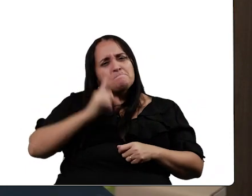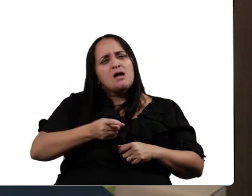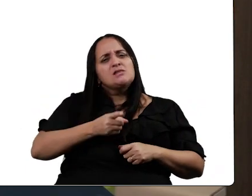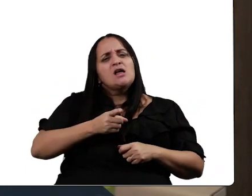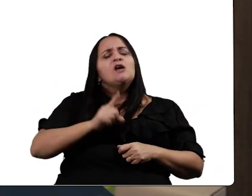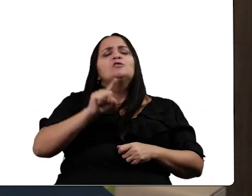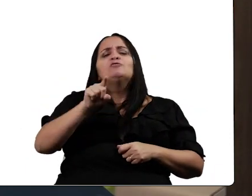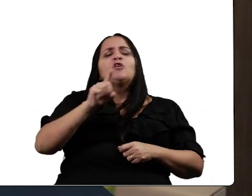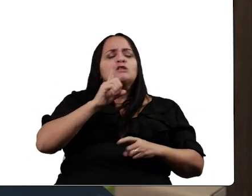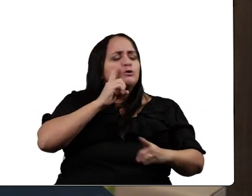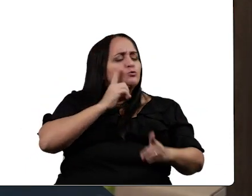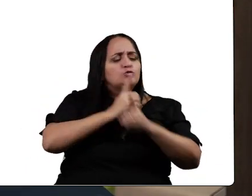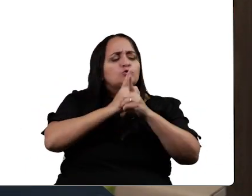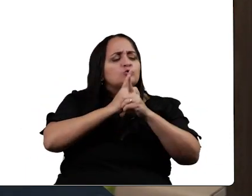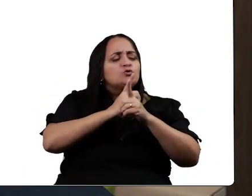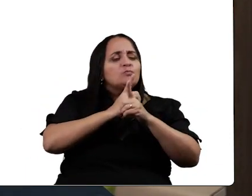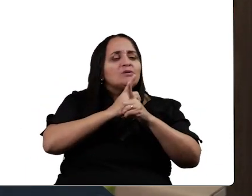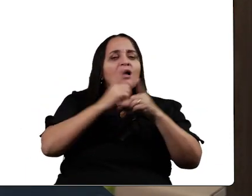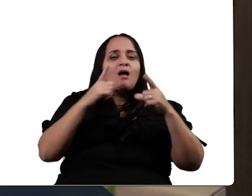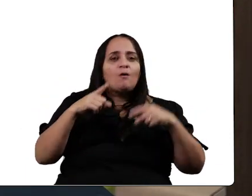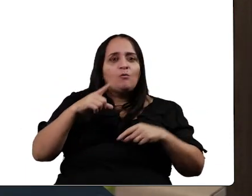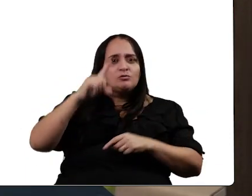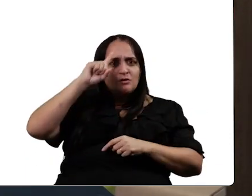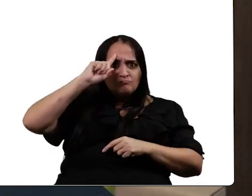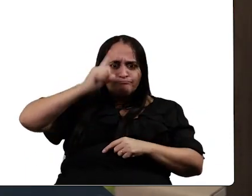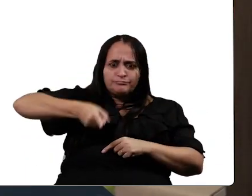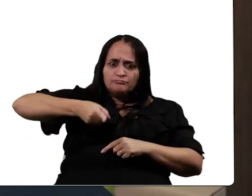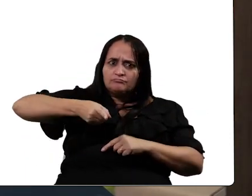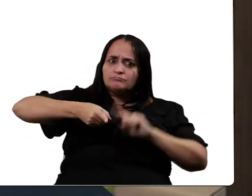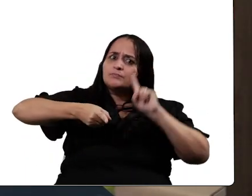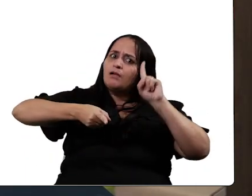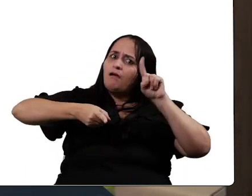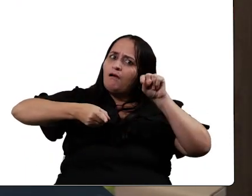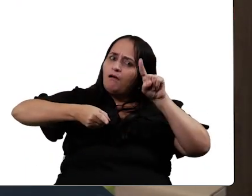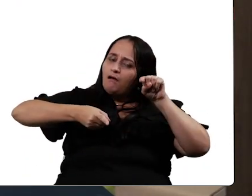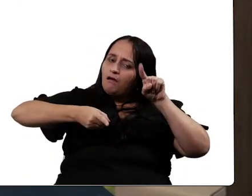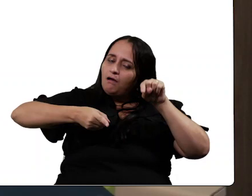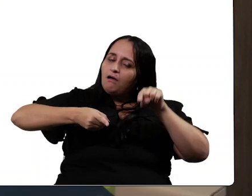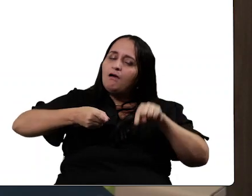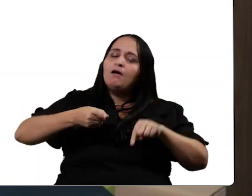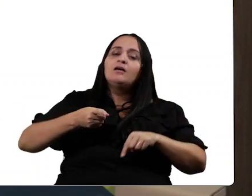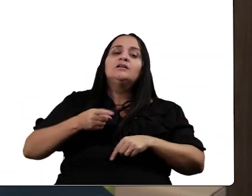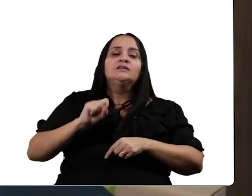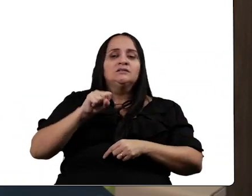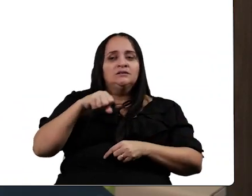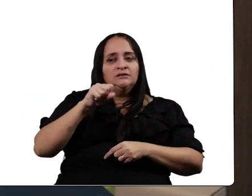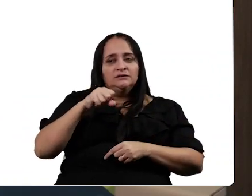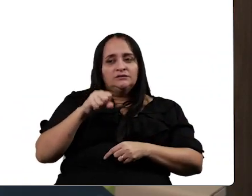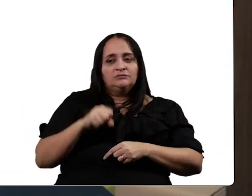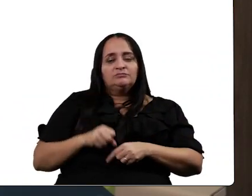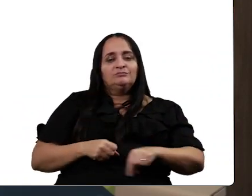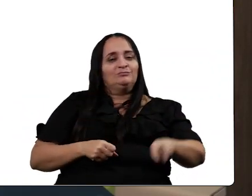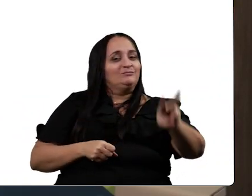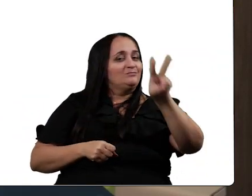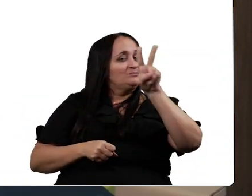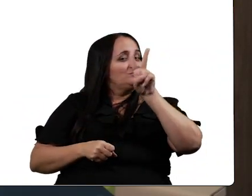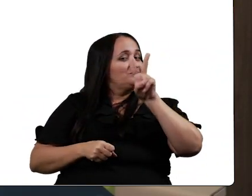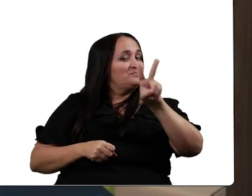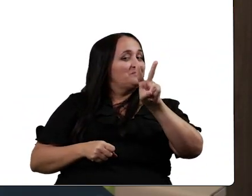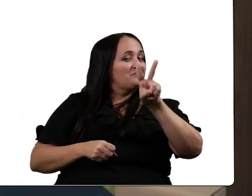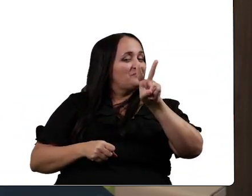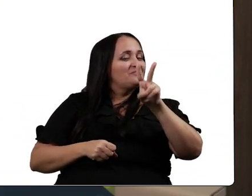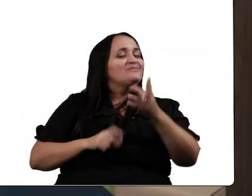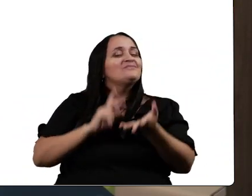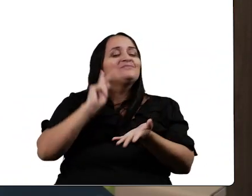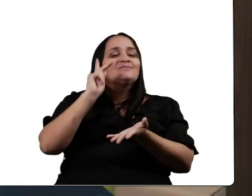você descobrir novamente. É uma ordem? É uma ordem, sim. É uma ordem. Então, esse